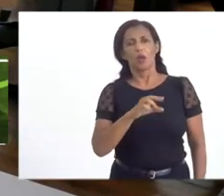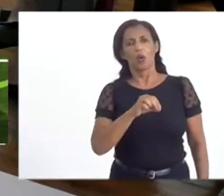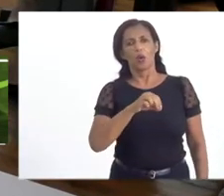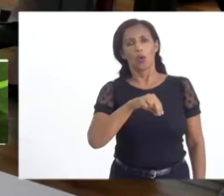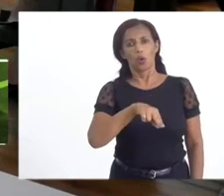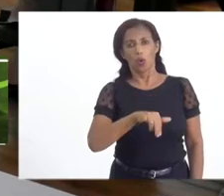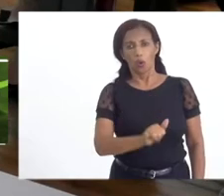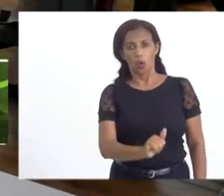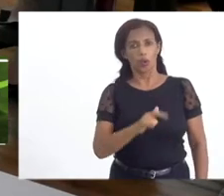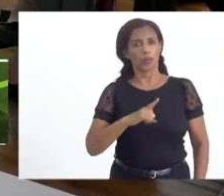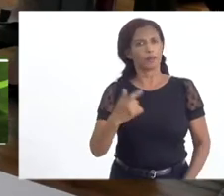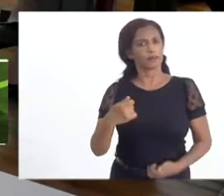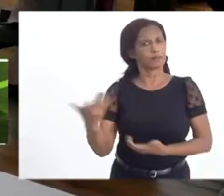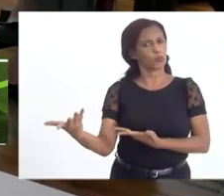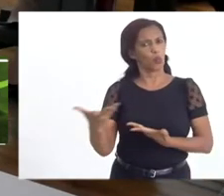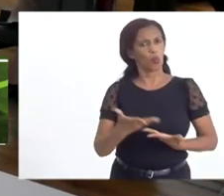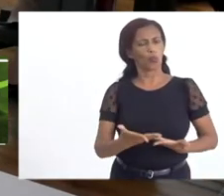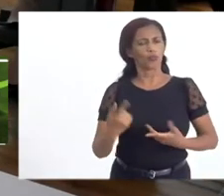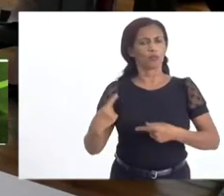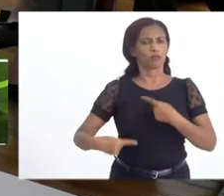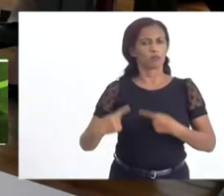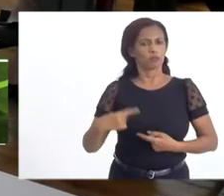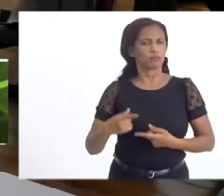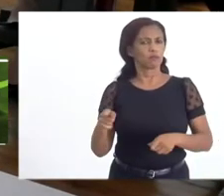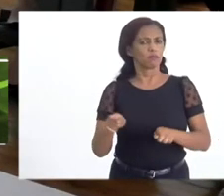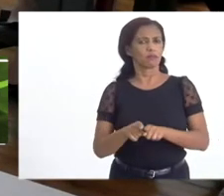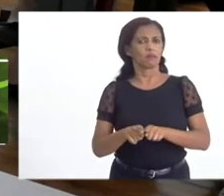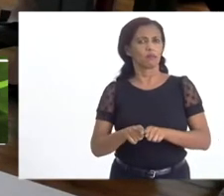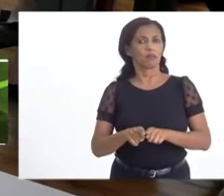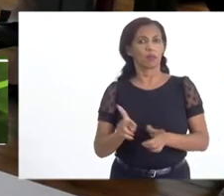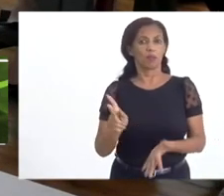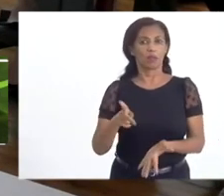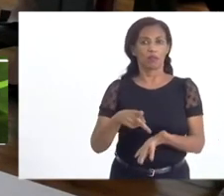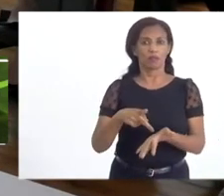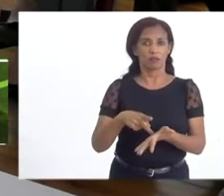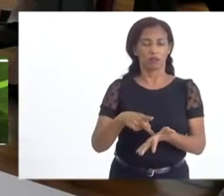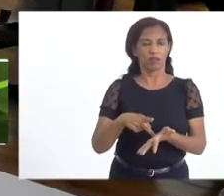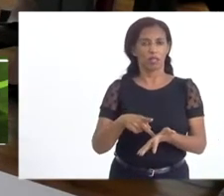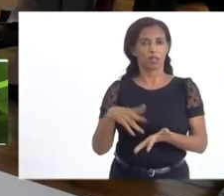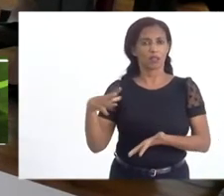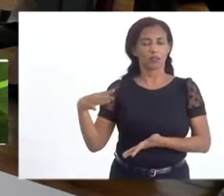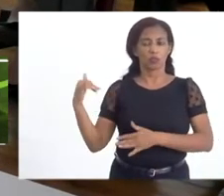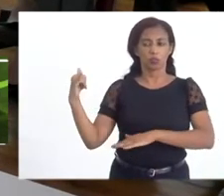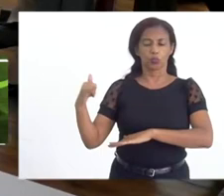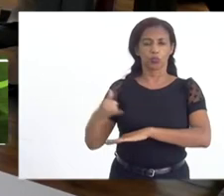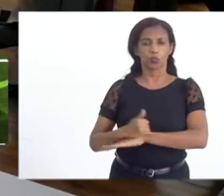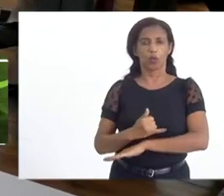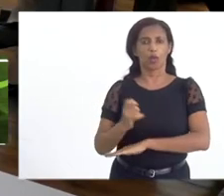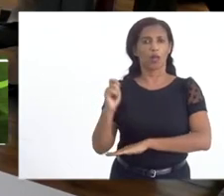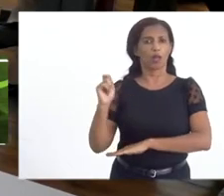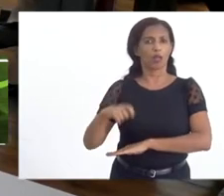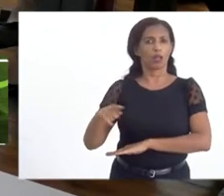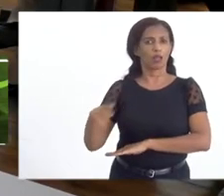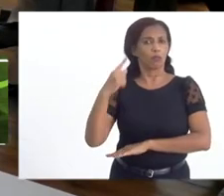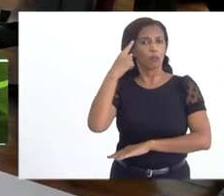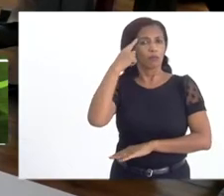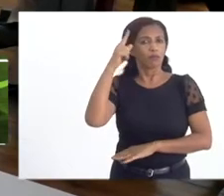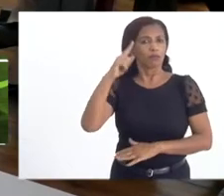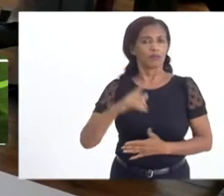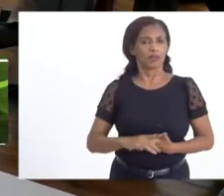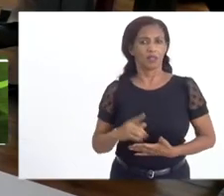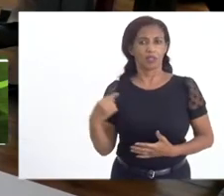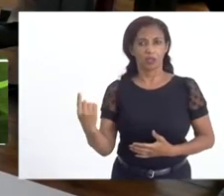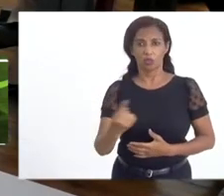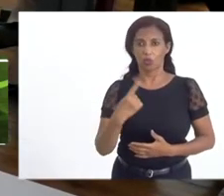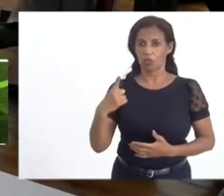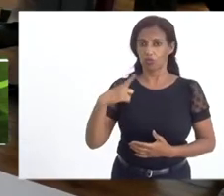deve ser convidado a debater isso com a gente. Mas, na verdade, o Santos Dumont tem uma possibilidade, se vocês terem uma ideia, nós estamos